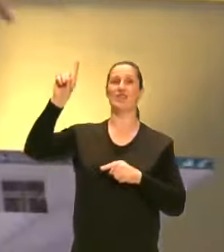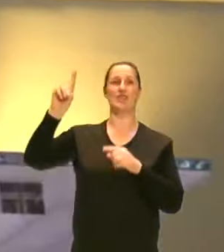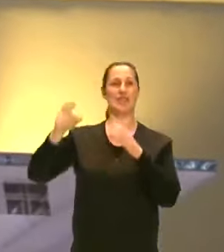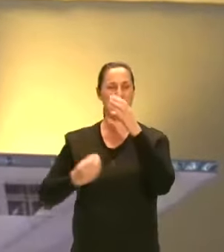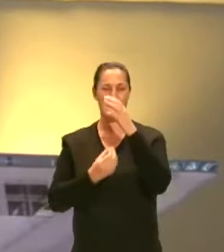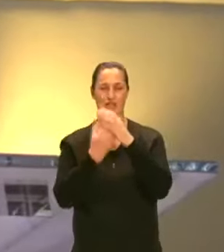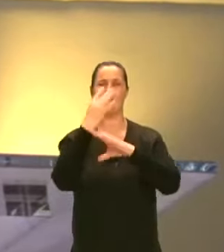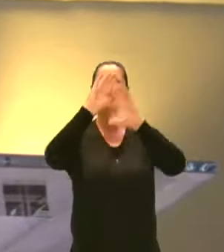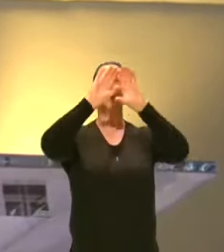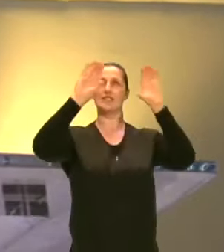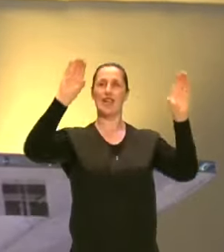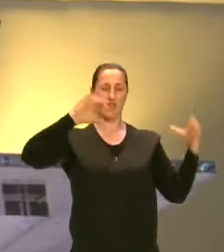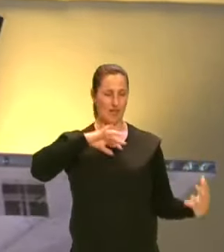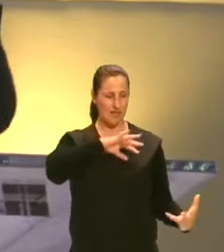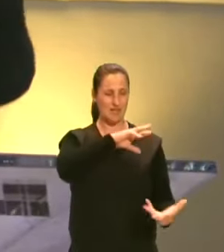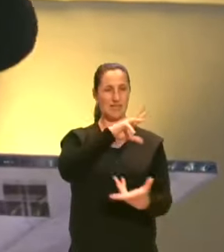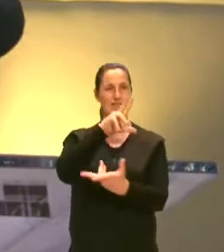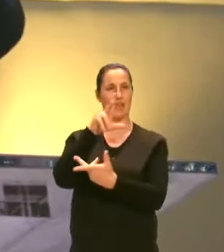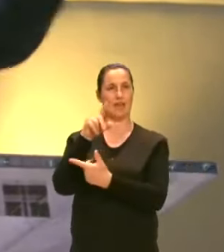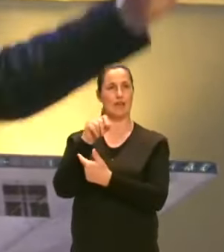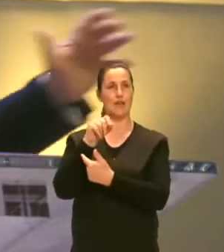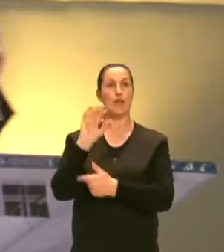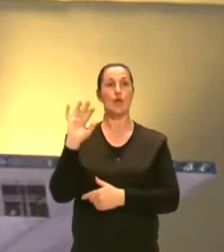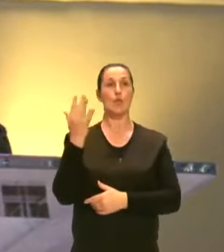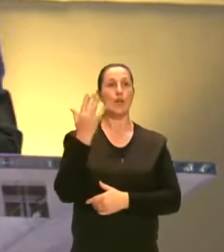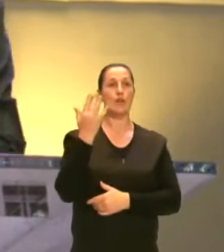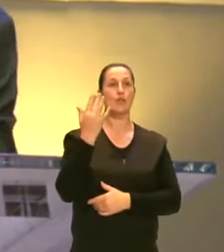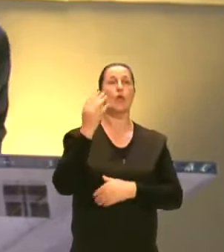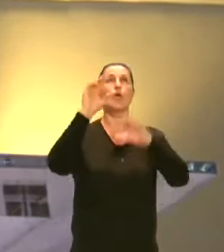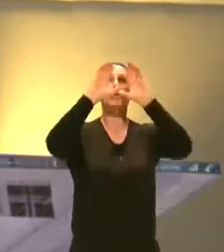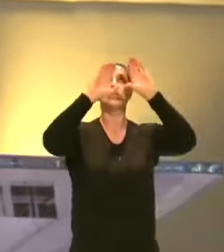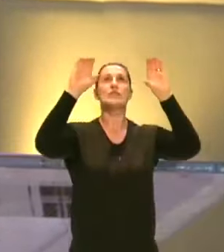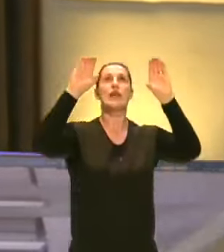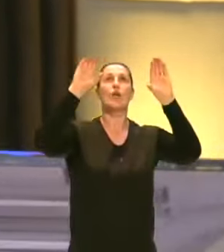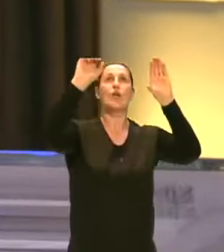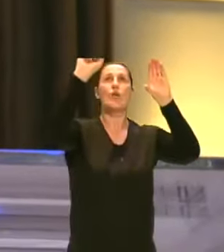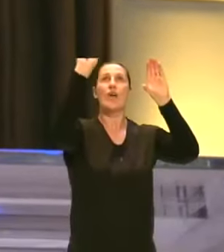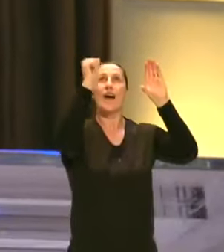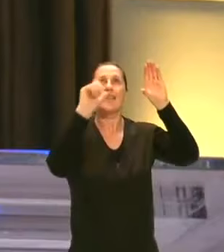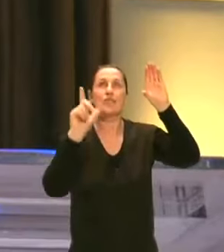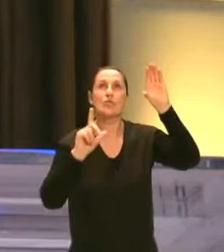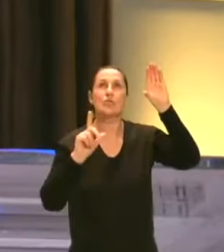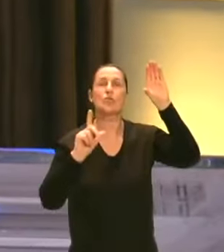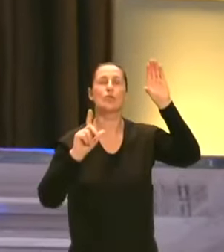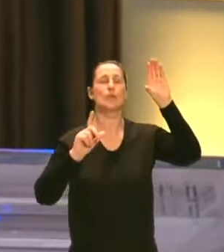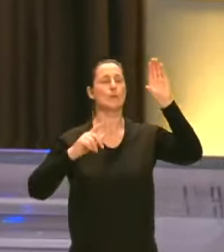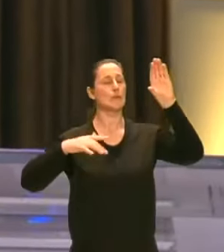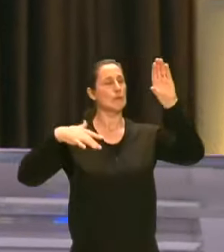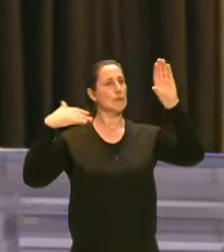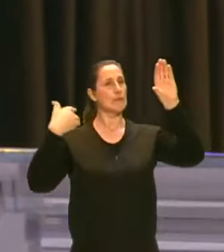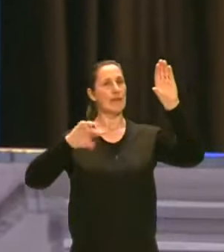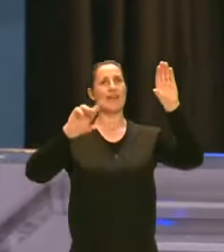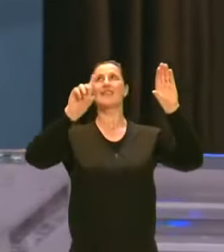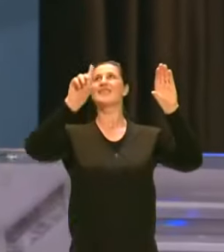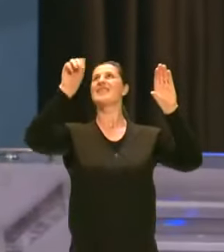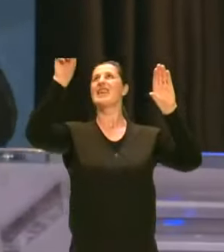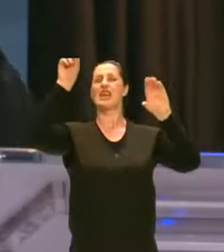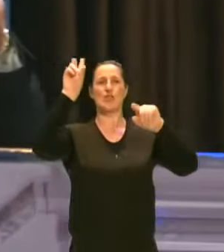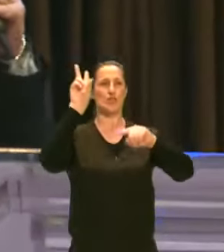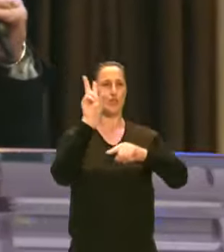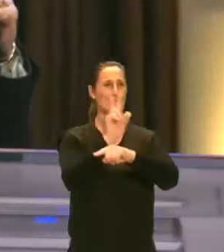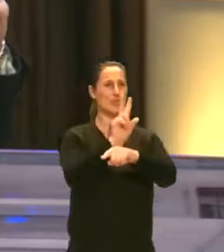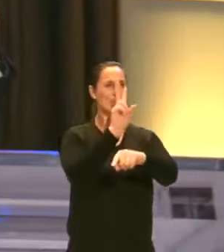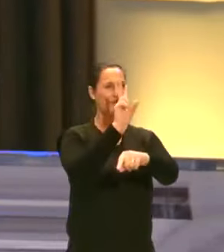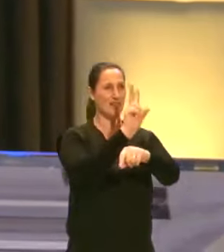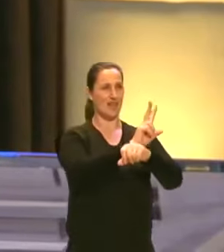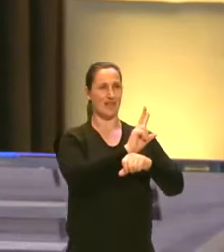a vida, quando você olhar os céus, o azul do céu, ou a neblina da manhã, você fala, Deus está cuidando da criação,